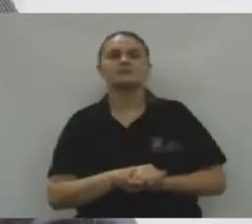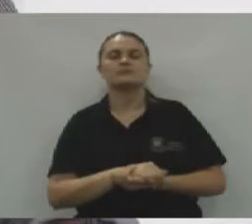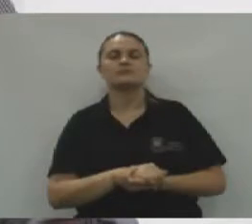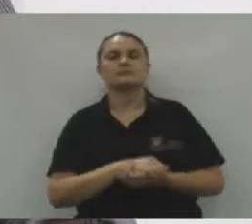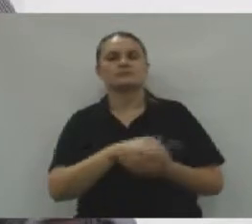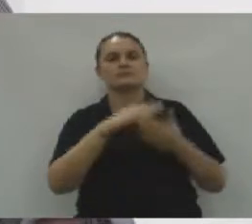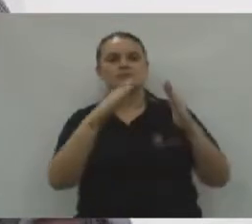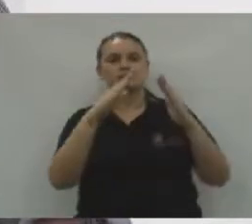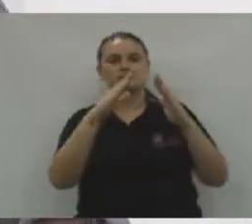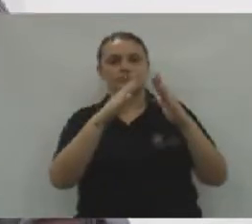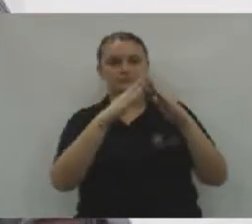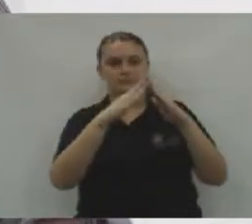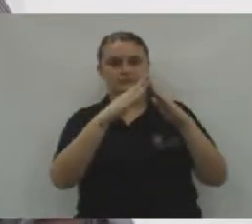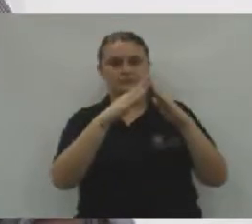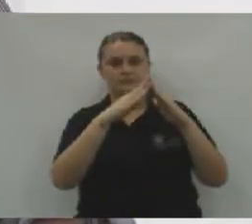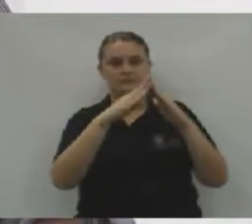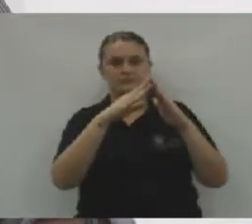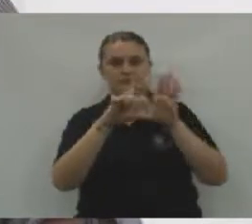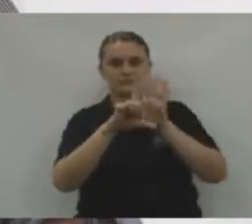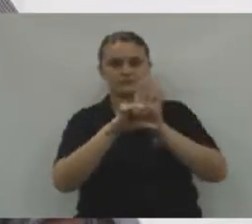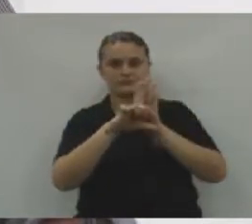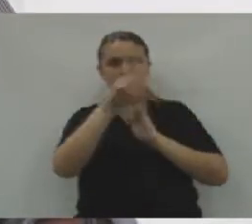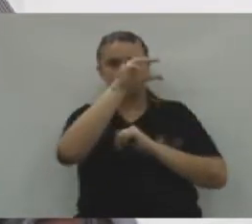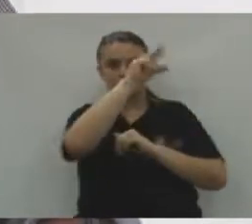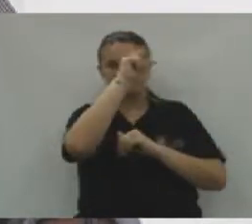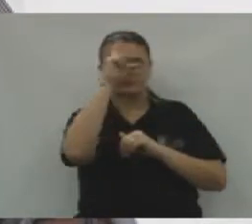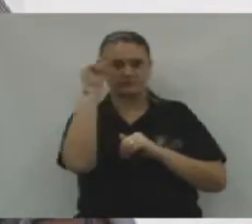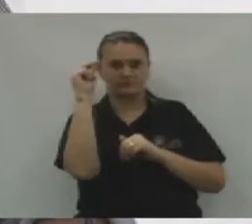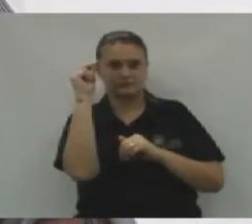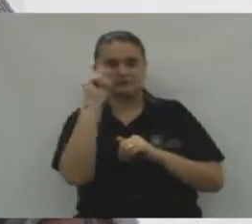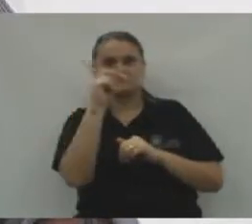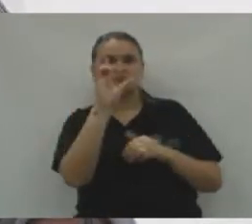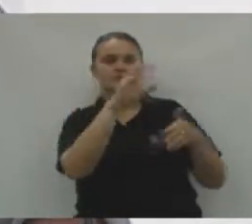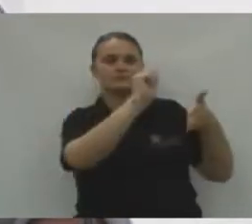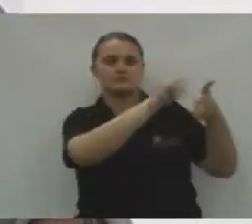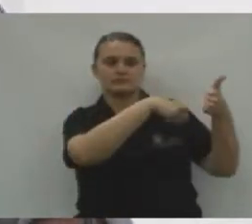Poder executivo, não somente na questão